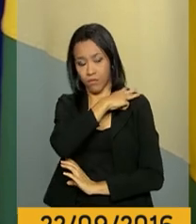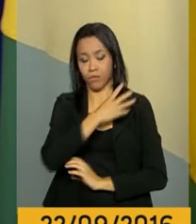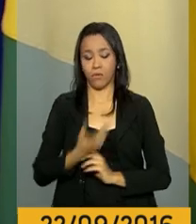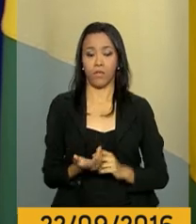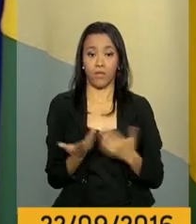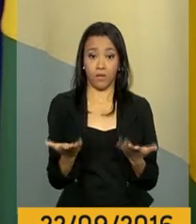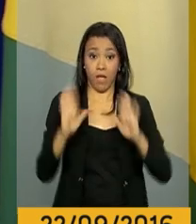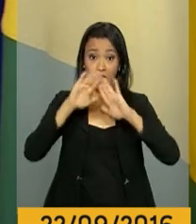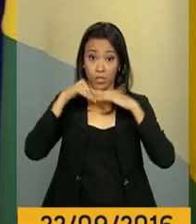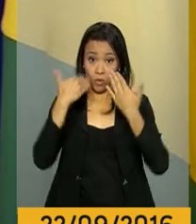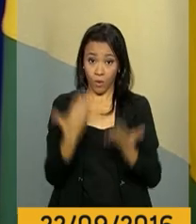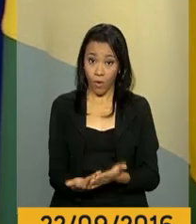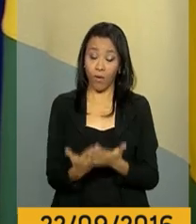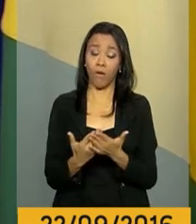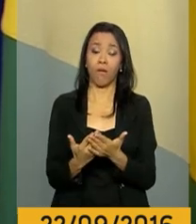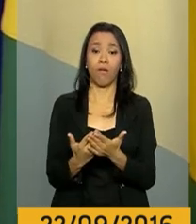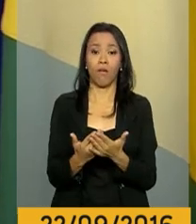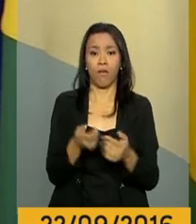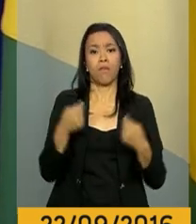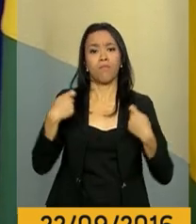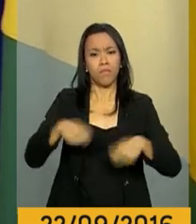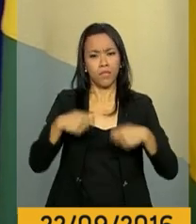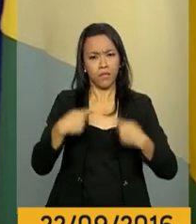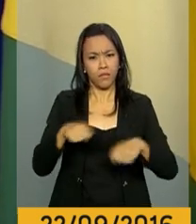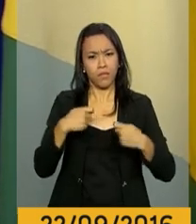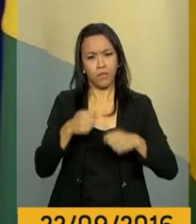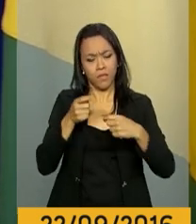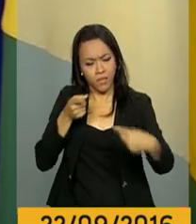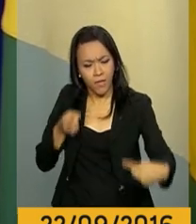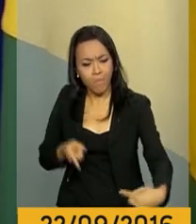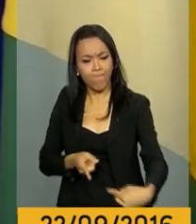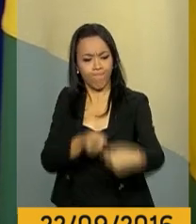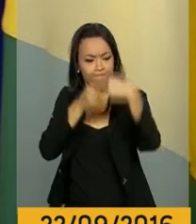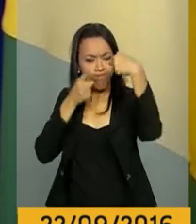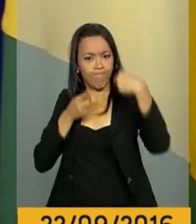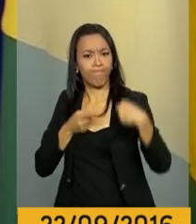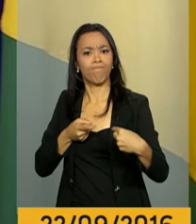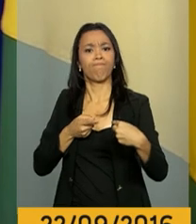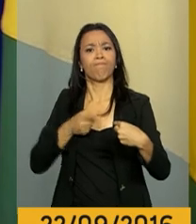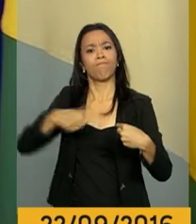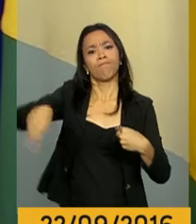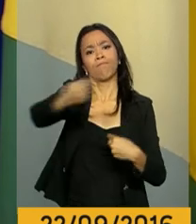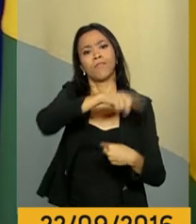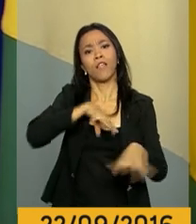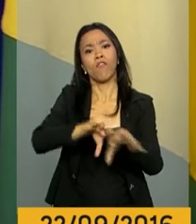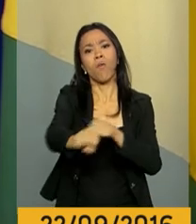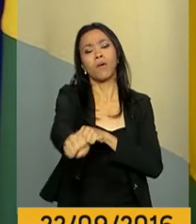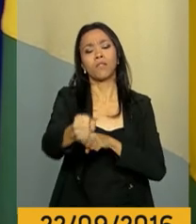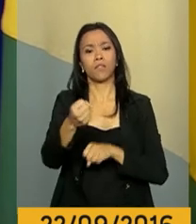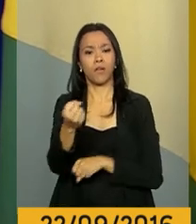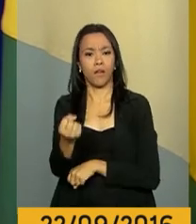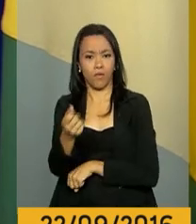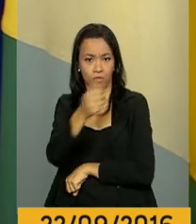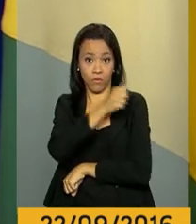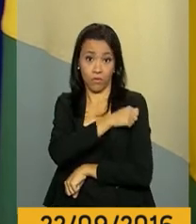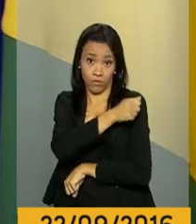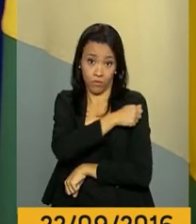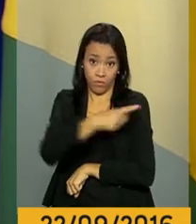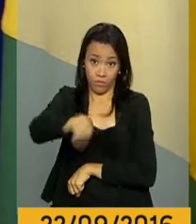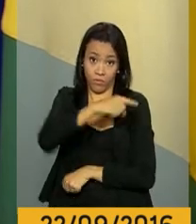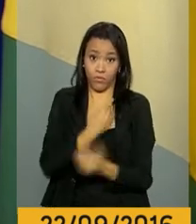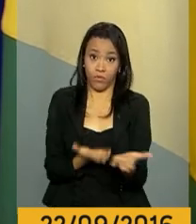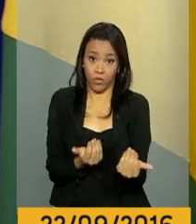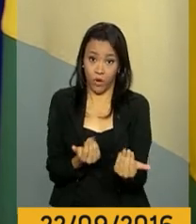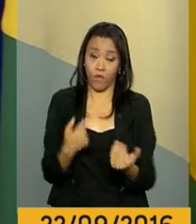escola deve ser grande aliada de cada jovem na sua formação intelectual e social e até o Mendonça disse